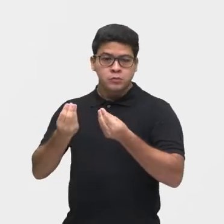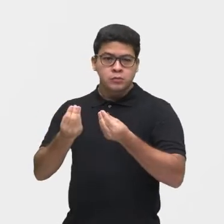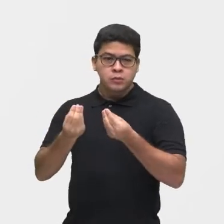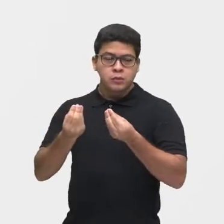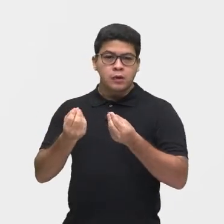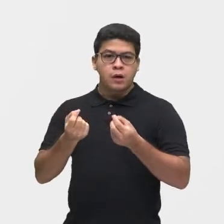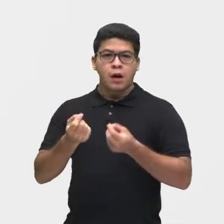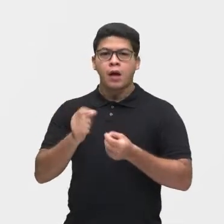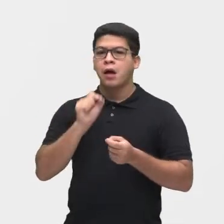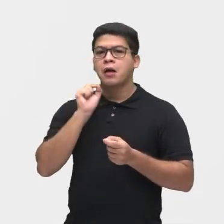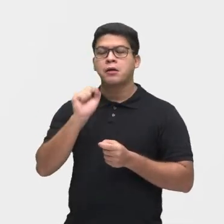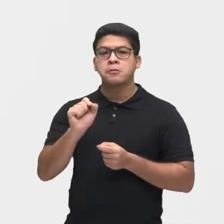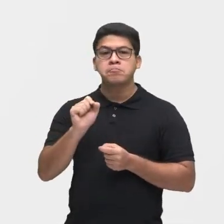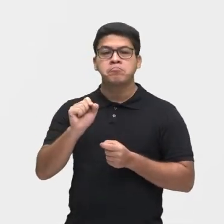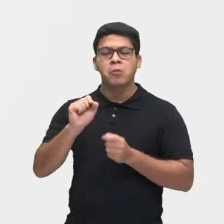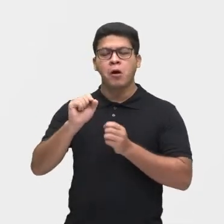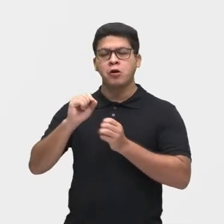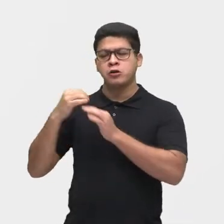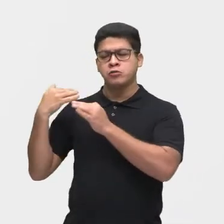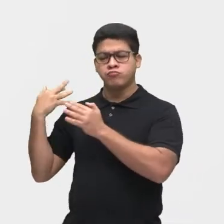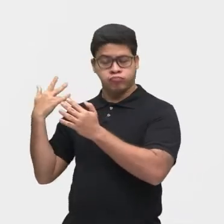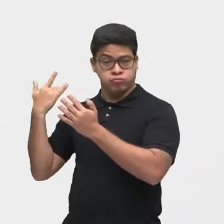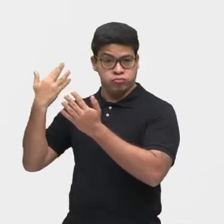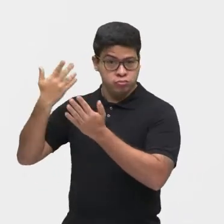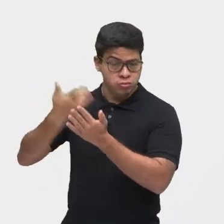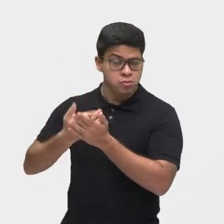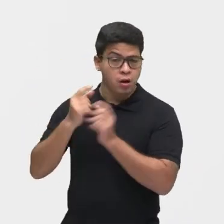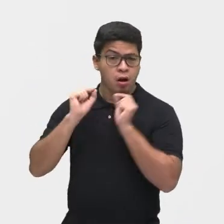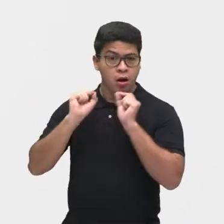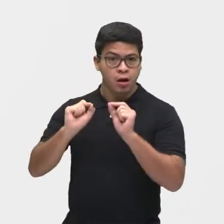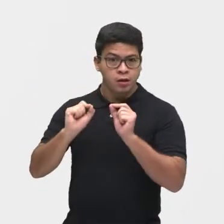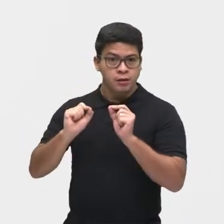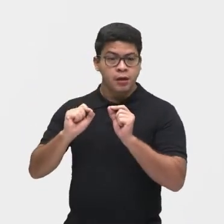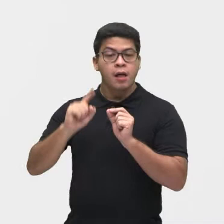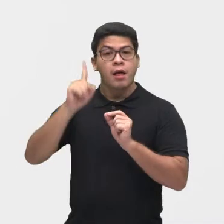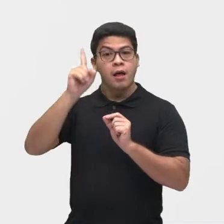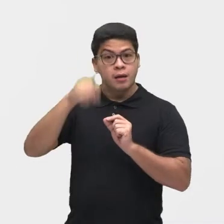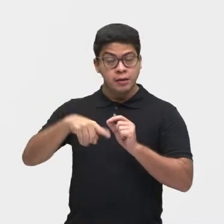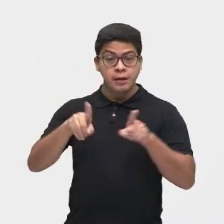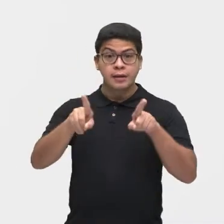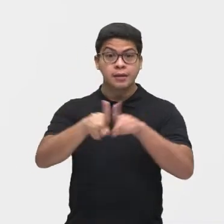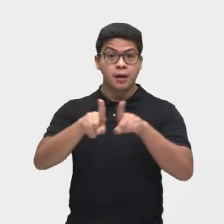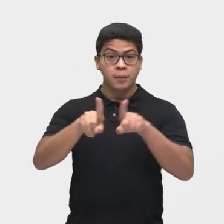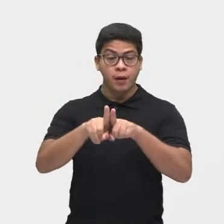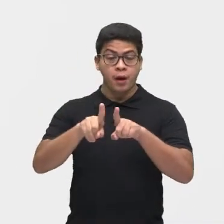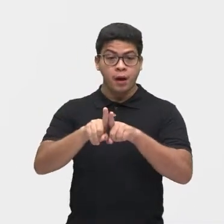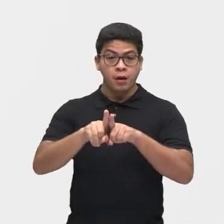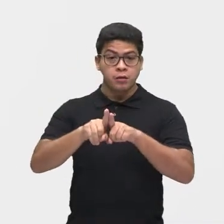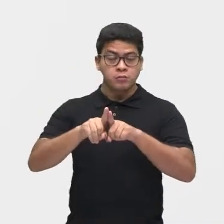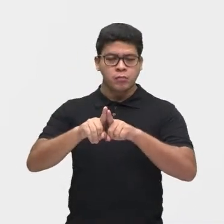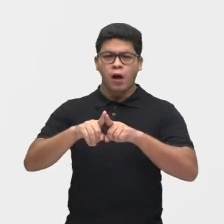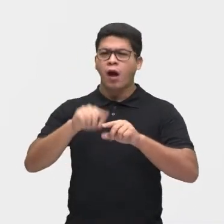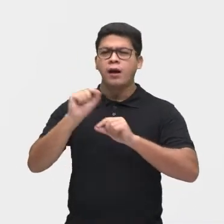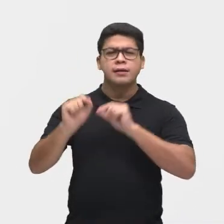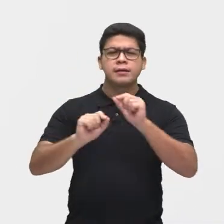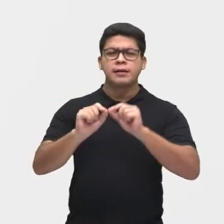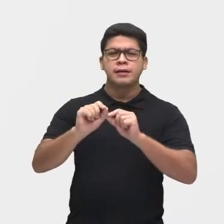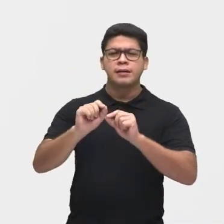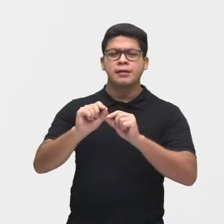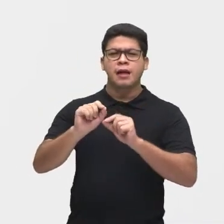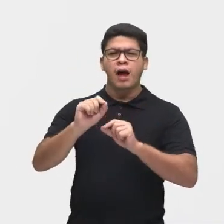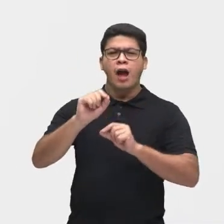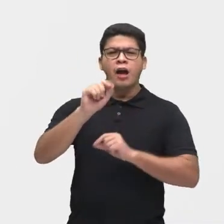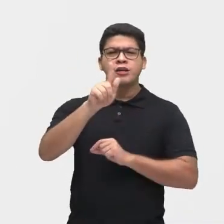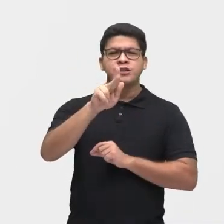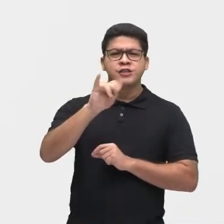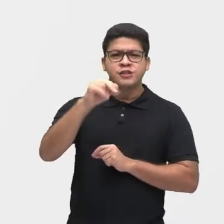Falar da origem da ginástica, né? Então, ela nasceu da ginástica artística. Como assim, professor? Ginástica artística